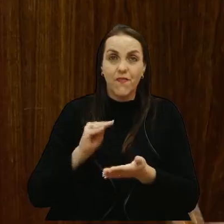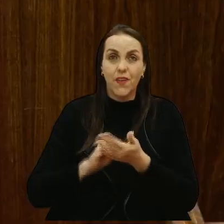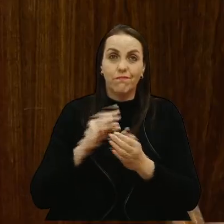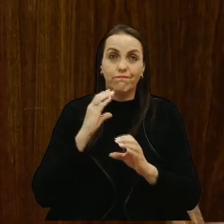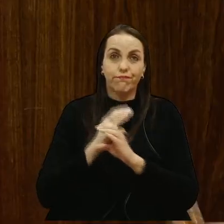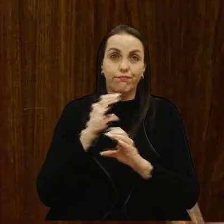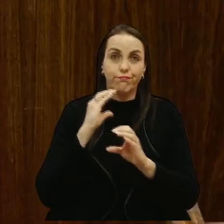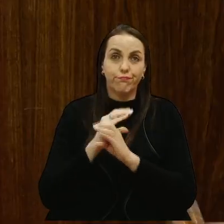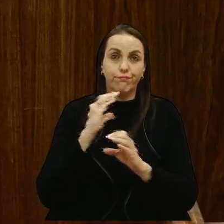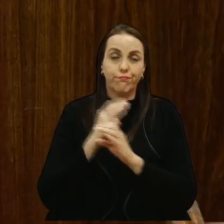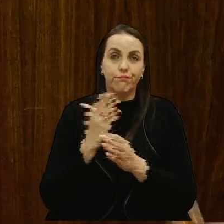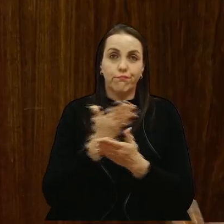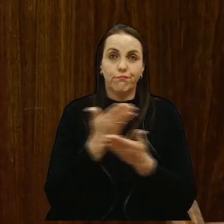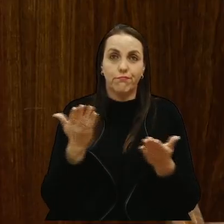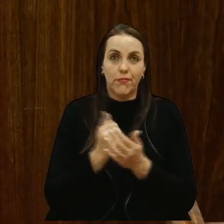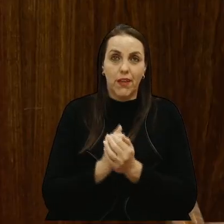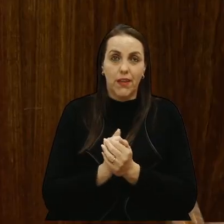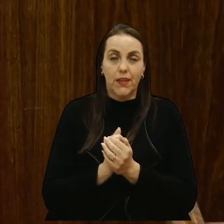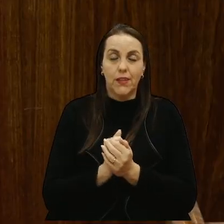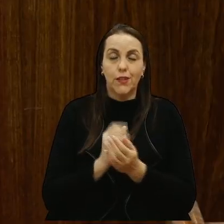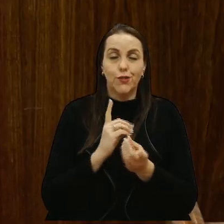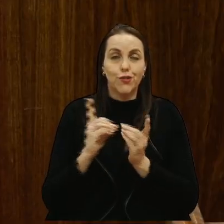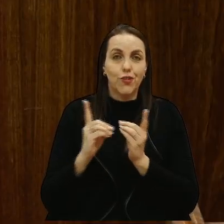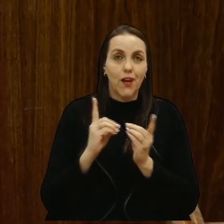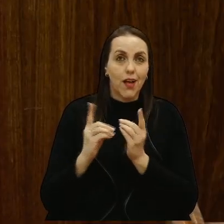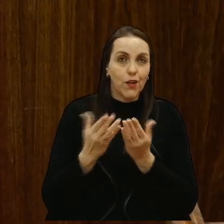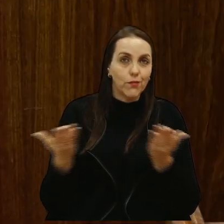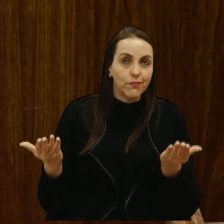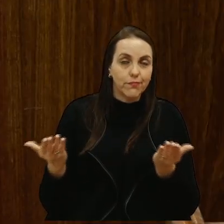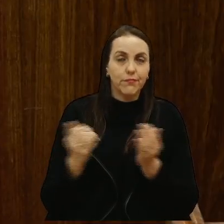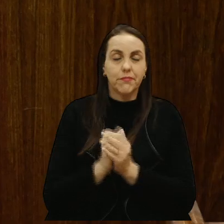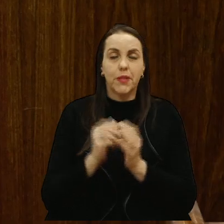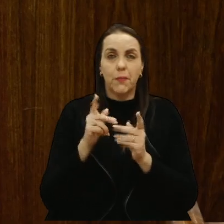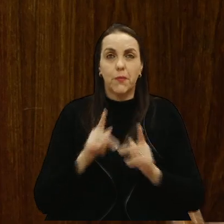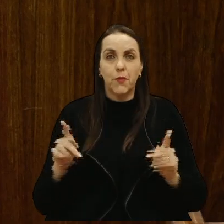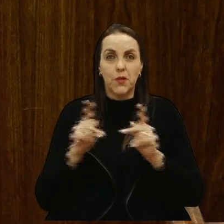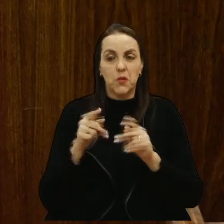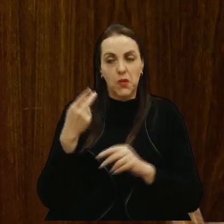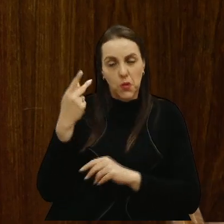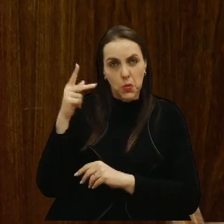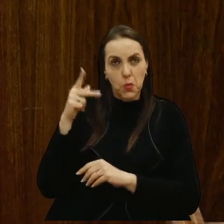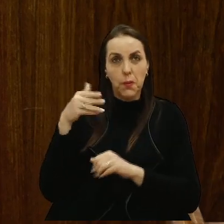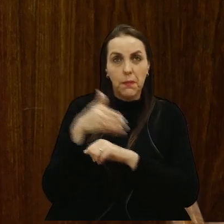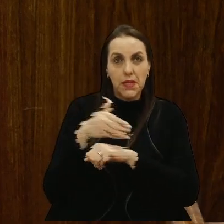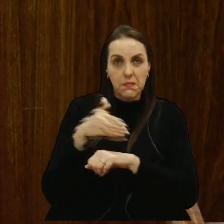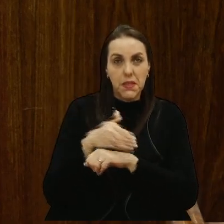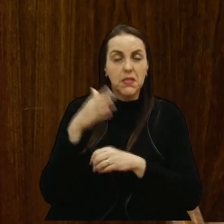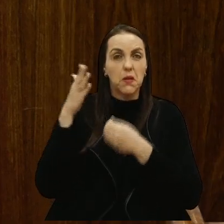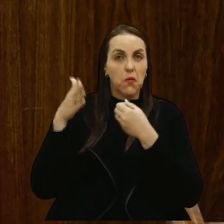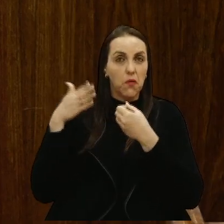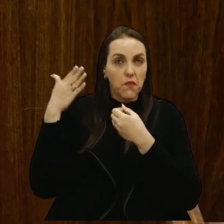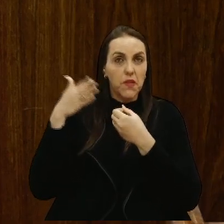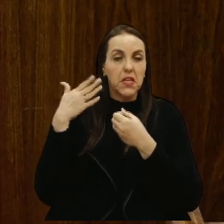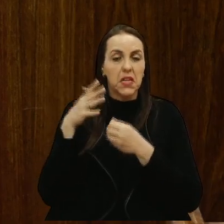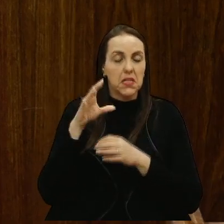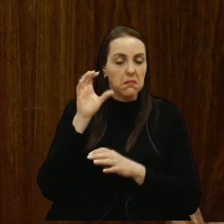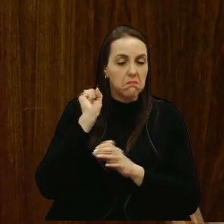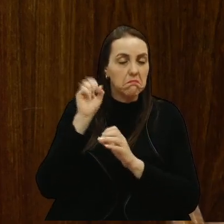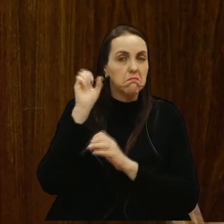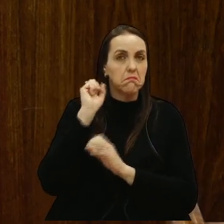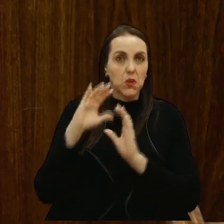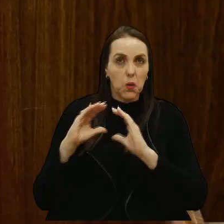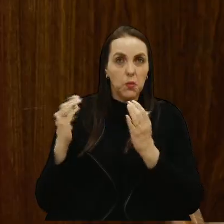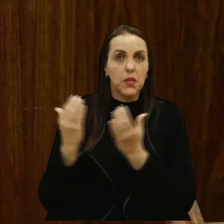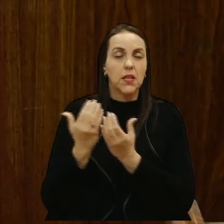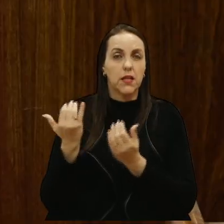de diálogo com a população. E aquela sua participação nas conferências, ouvindo todas as comunidades, para mim